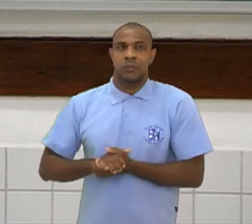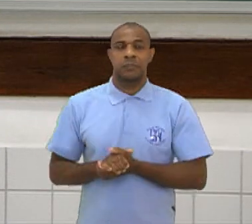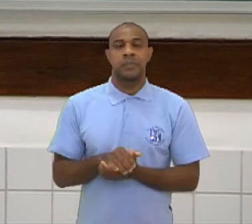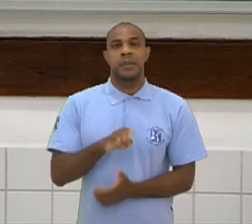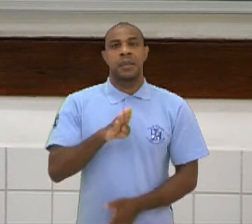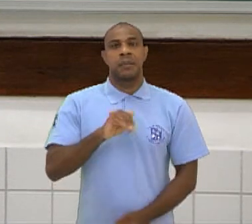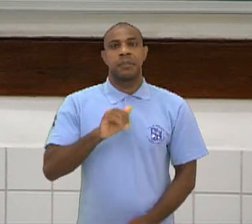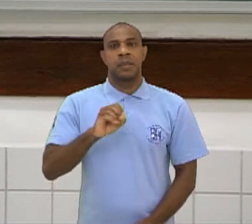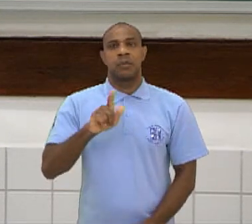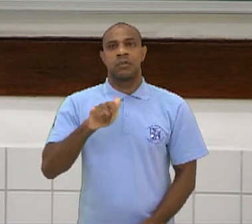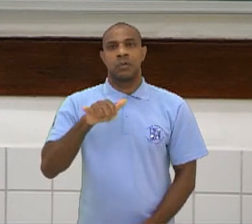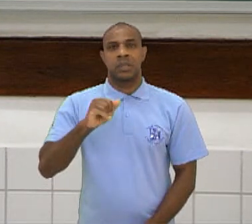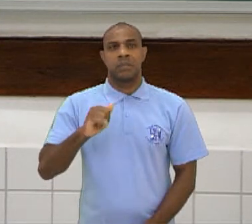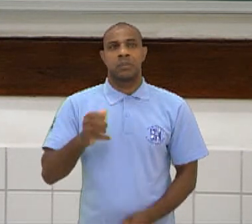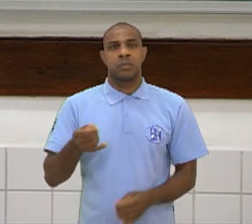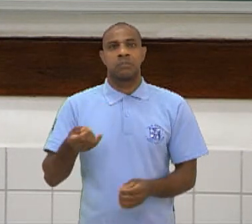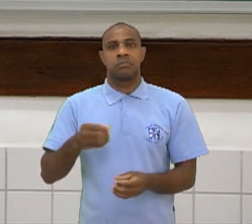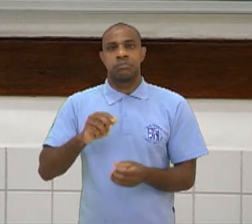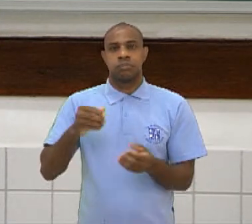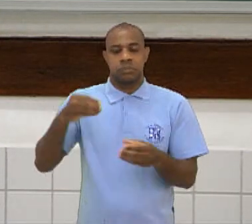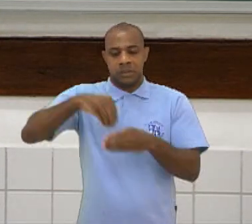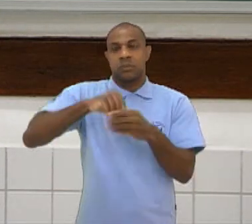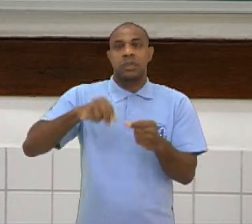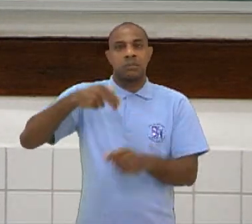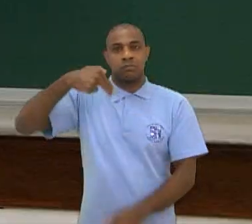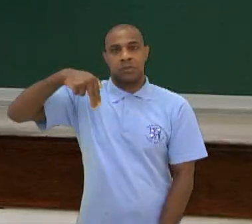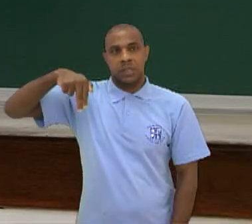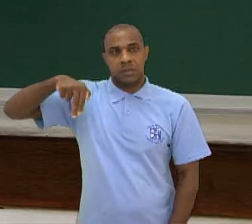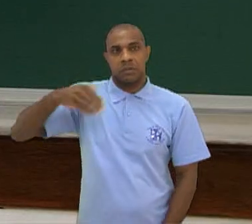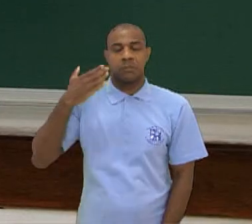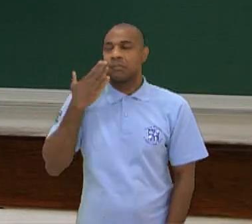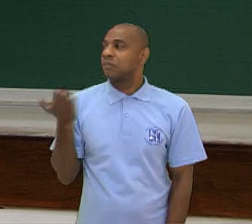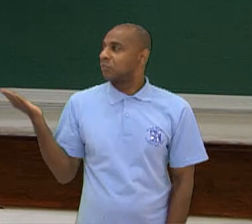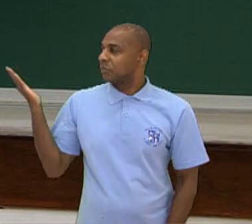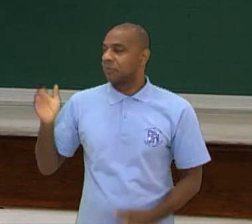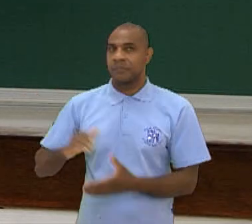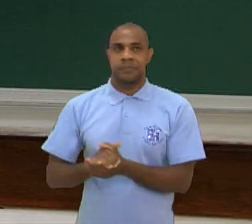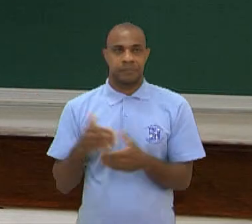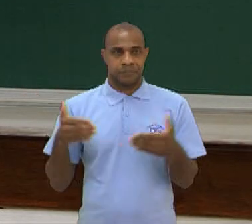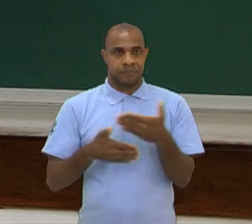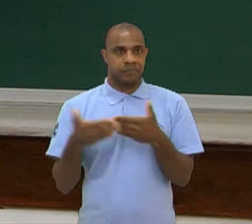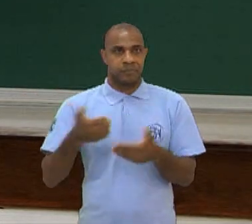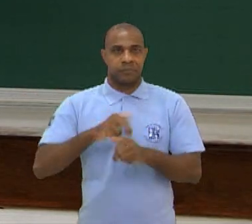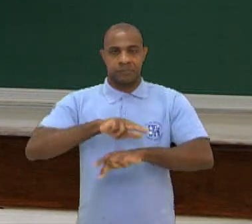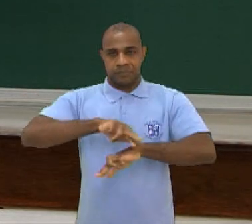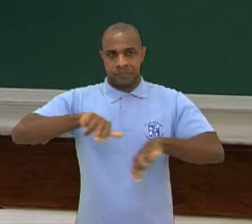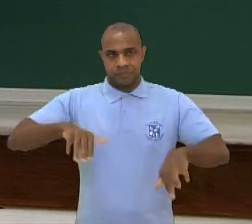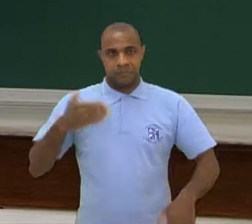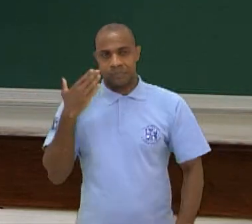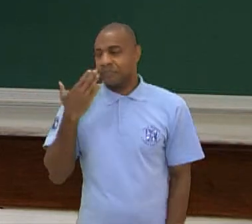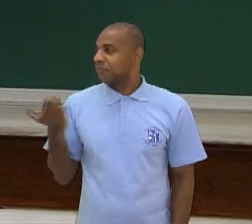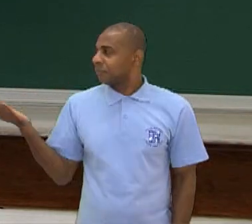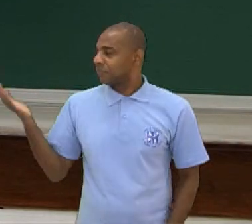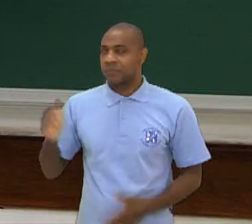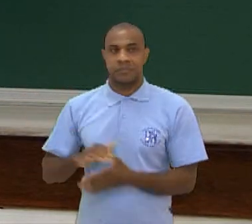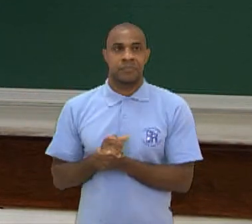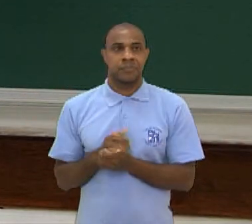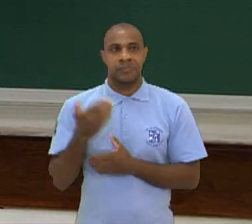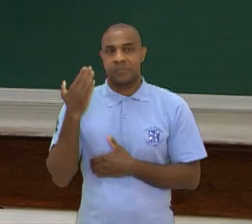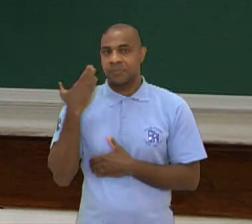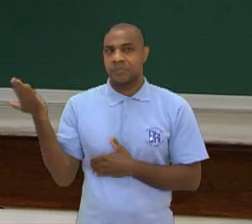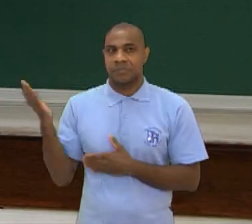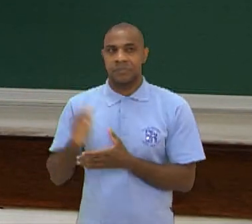foi o causador aí da explosão, tá? De volta a esse slide, que você já está cansado de saber, essa altura do campeonato você já compreendeu que um